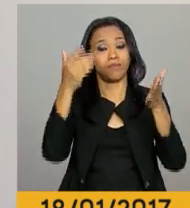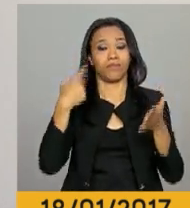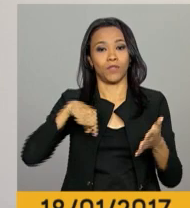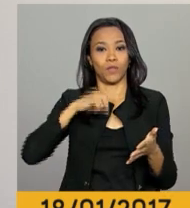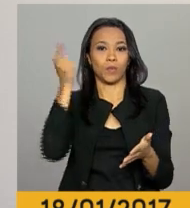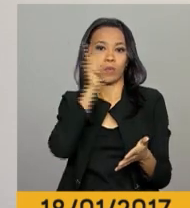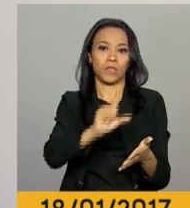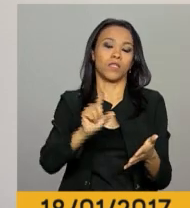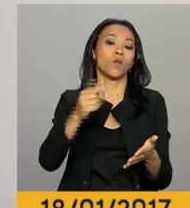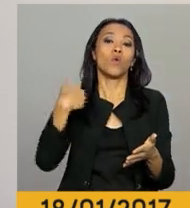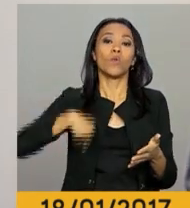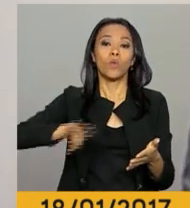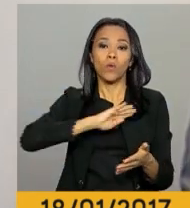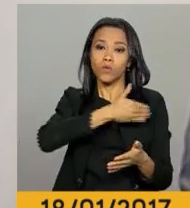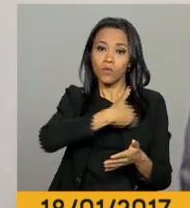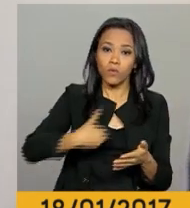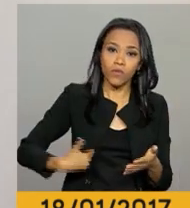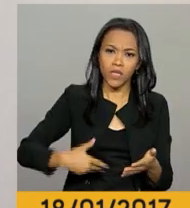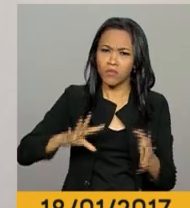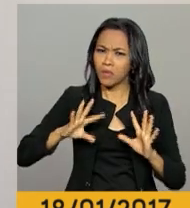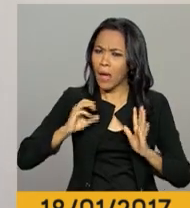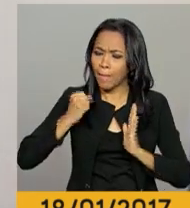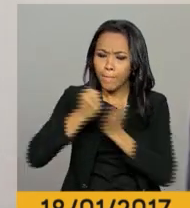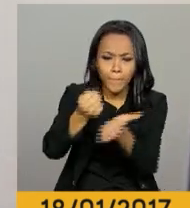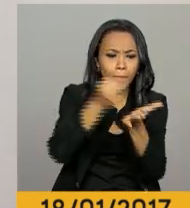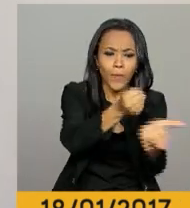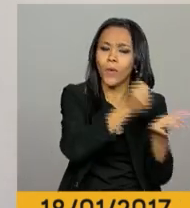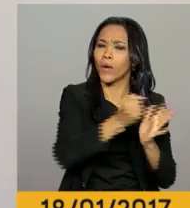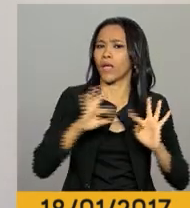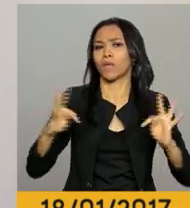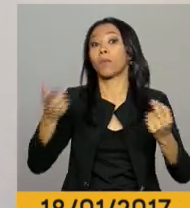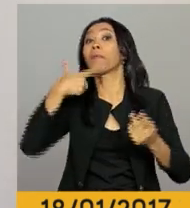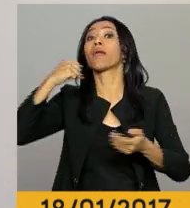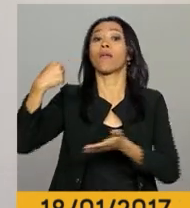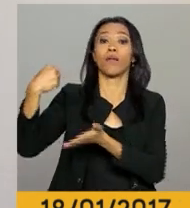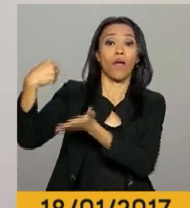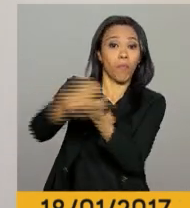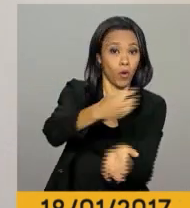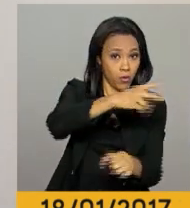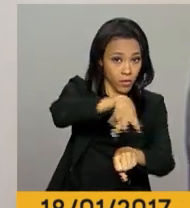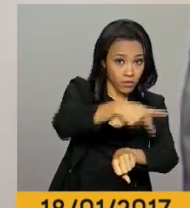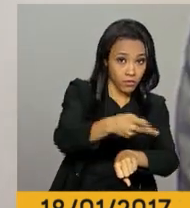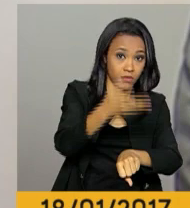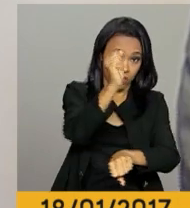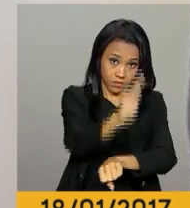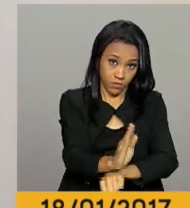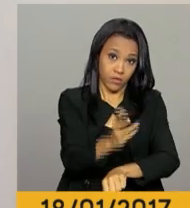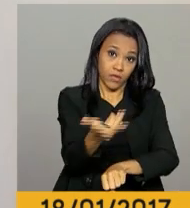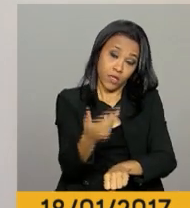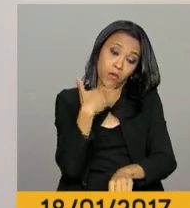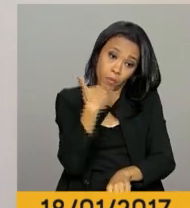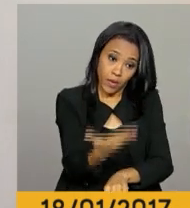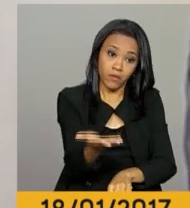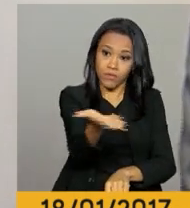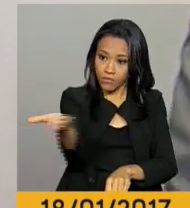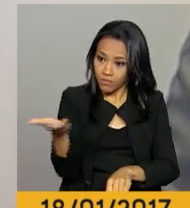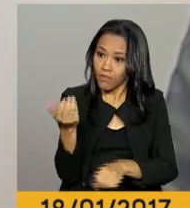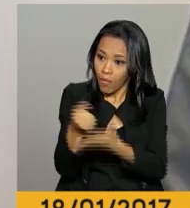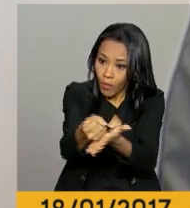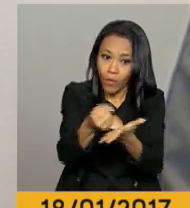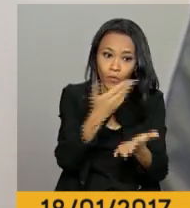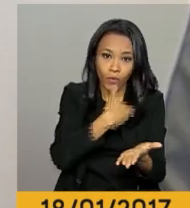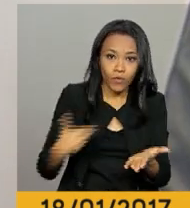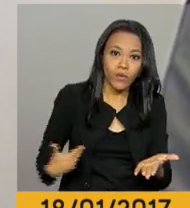governo dá todo apoio a quem apoia o Brasil e ao mesmo tempo pede a vocês que apoie o governo porque